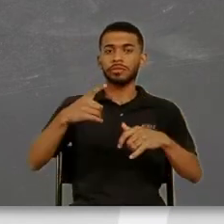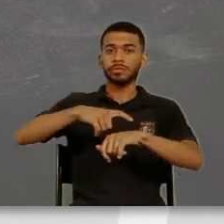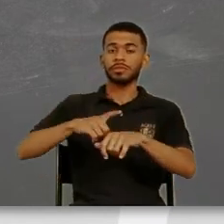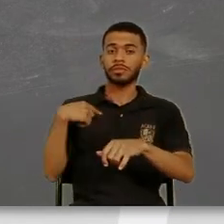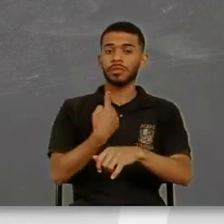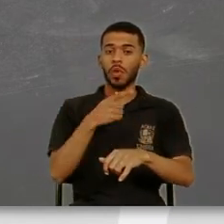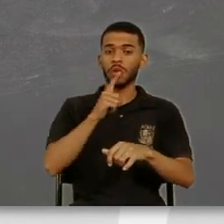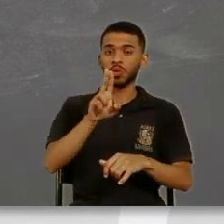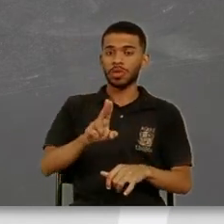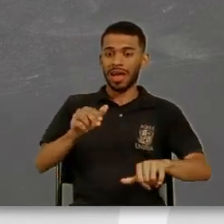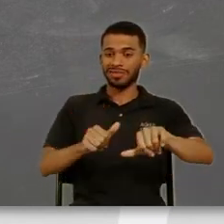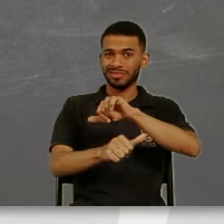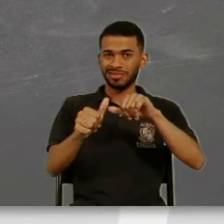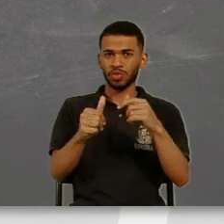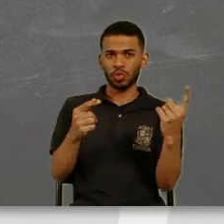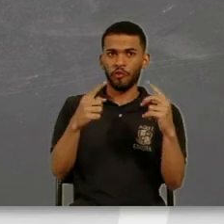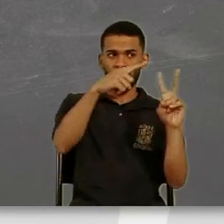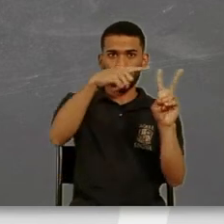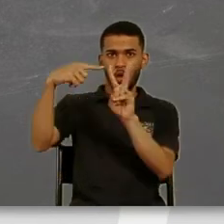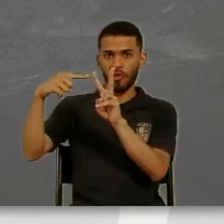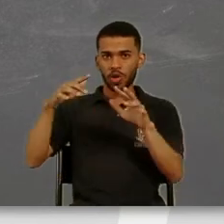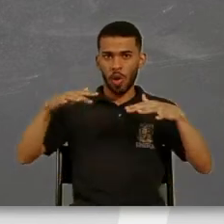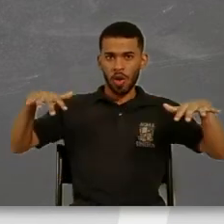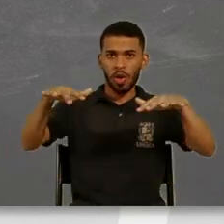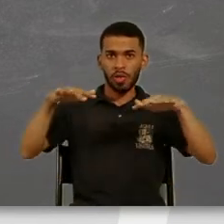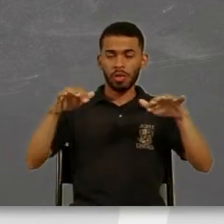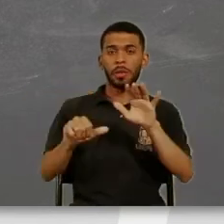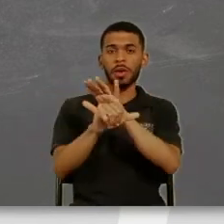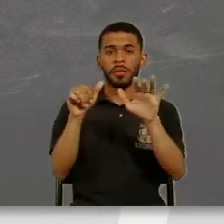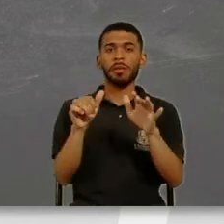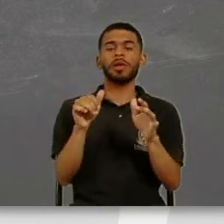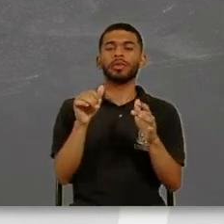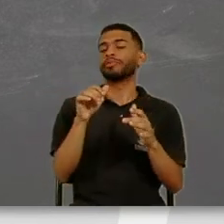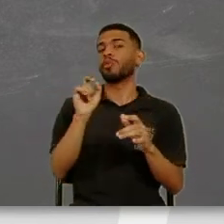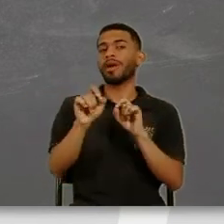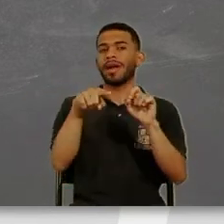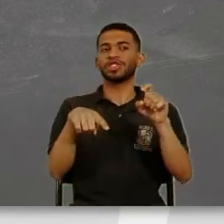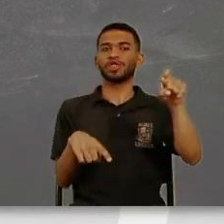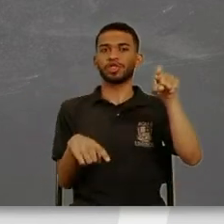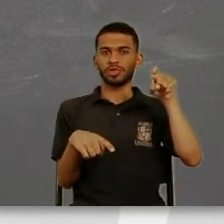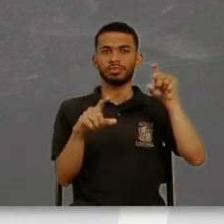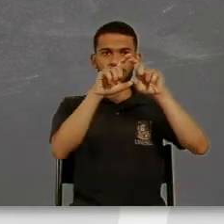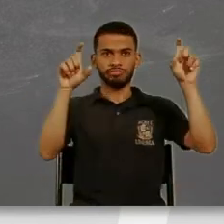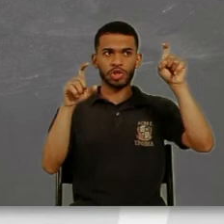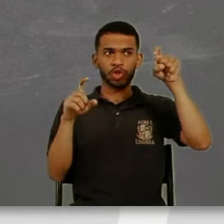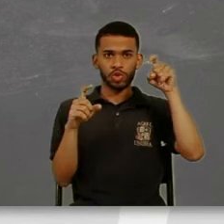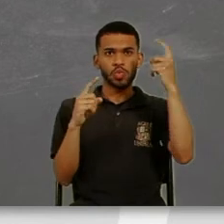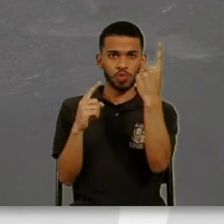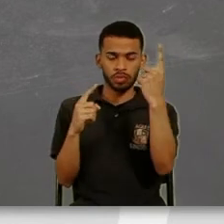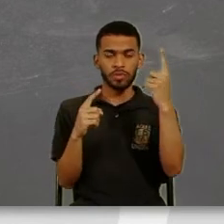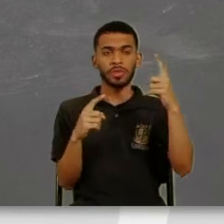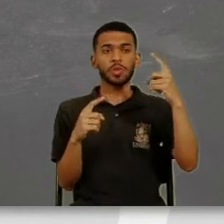aplicar a transformação nesses dois vetores, o primeiro termo vai ser x, ou seja, 1, o segundo termo vai ser